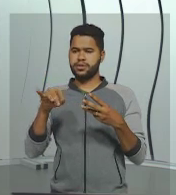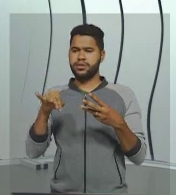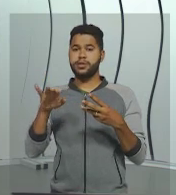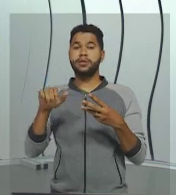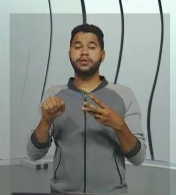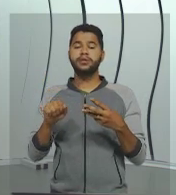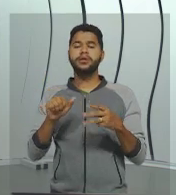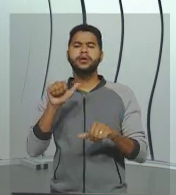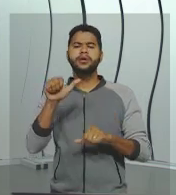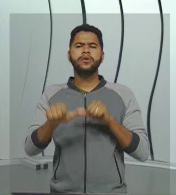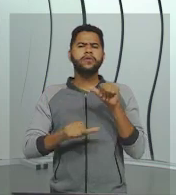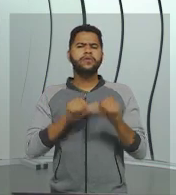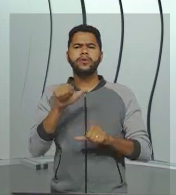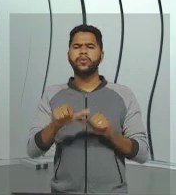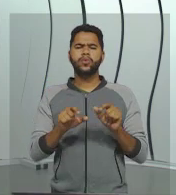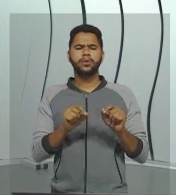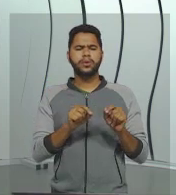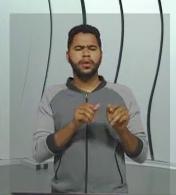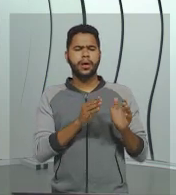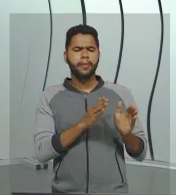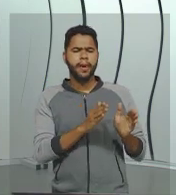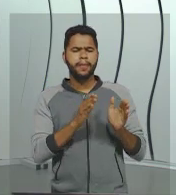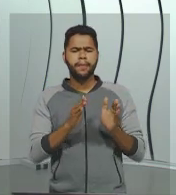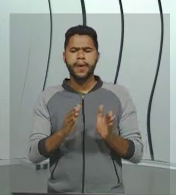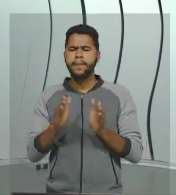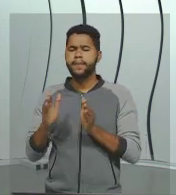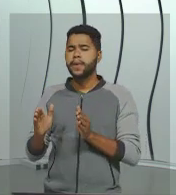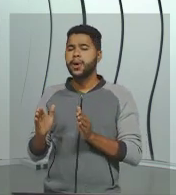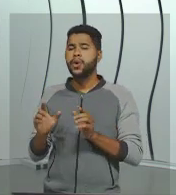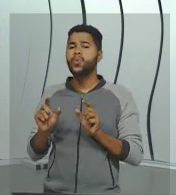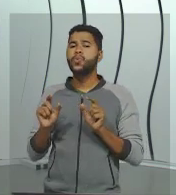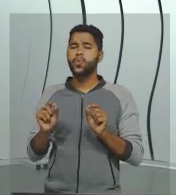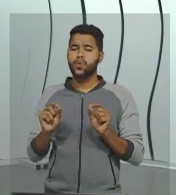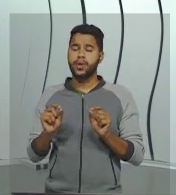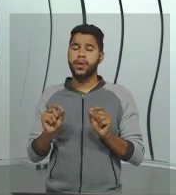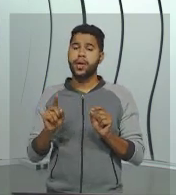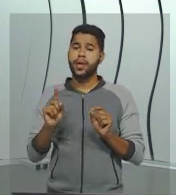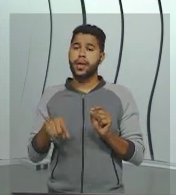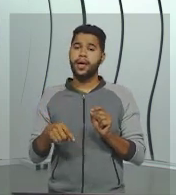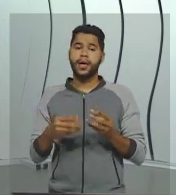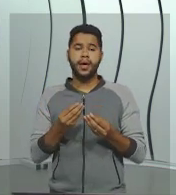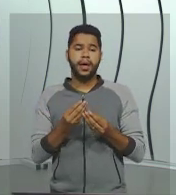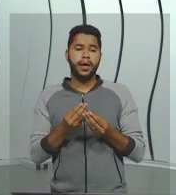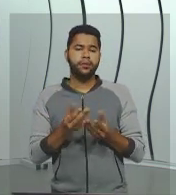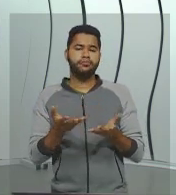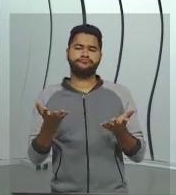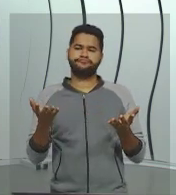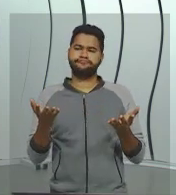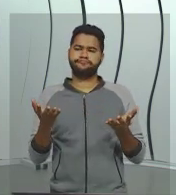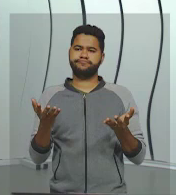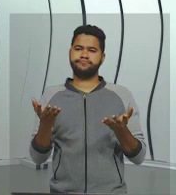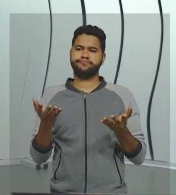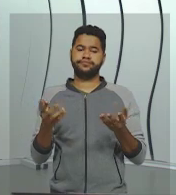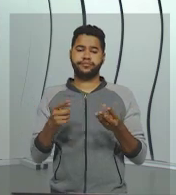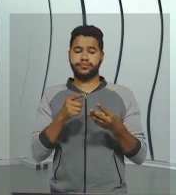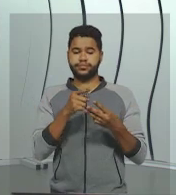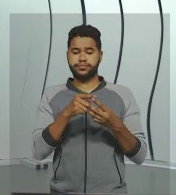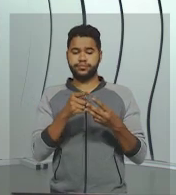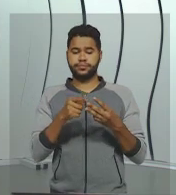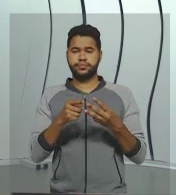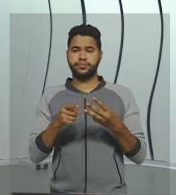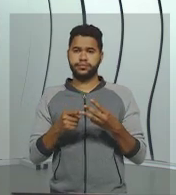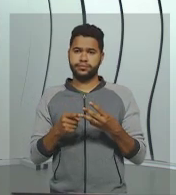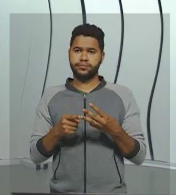vai mudar de uma alavanca para a outra? Basicamente, é a disposição destes 3